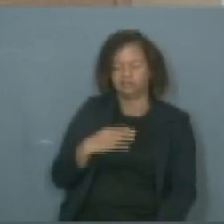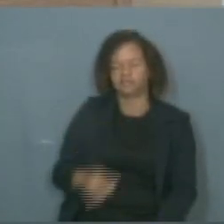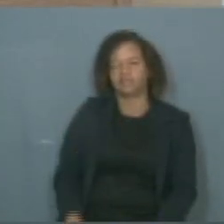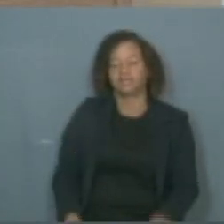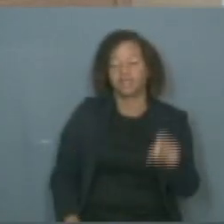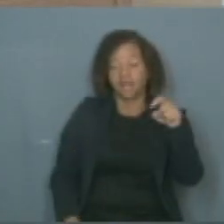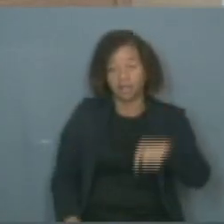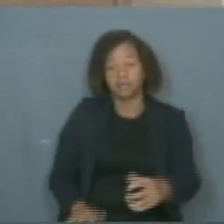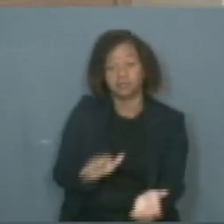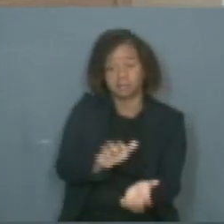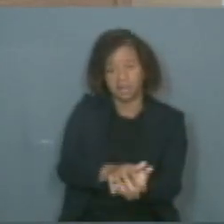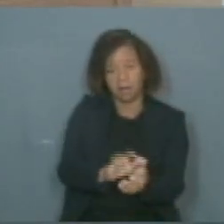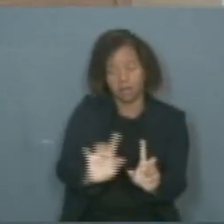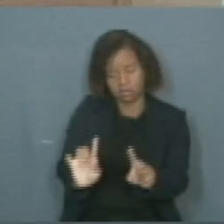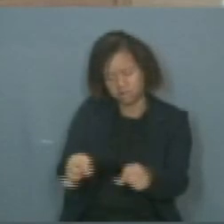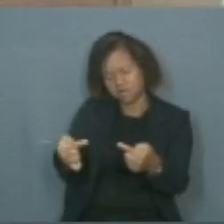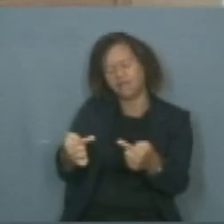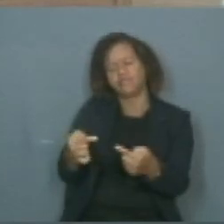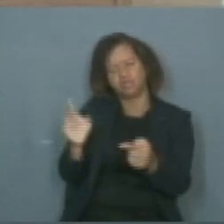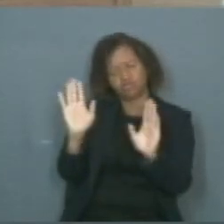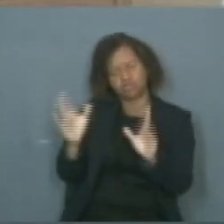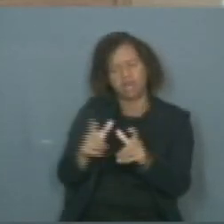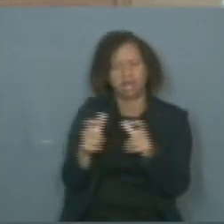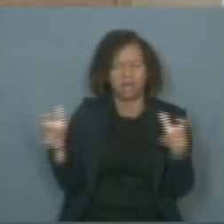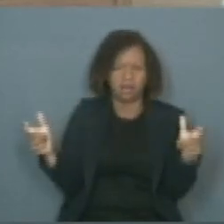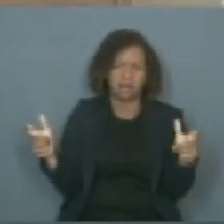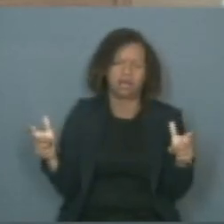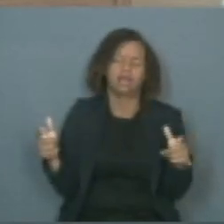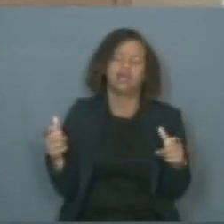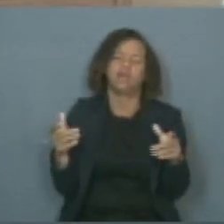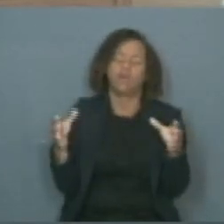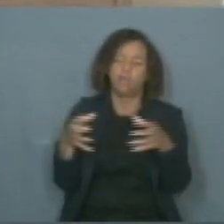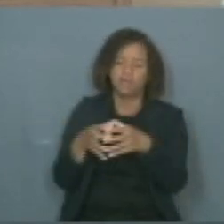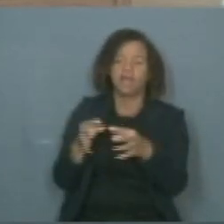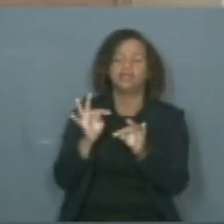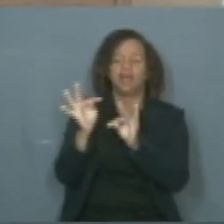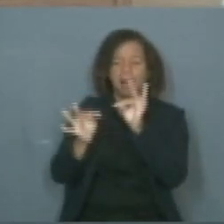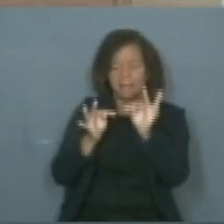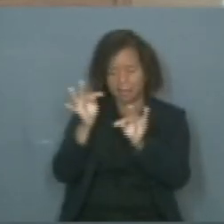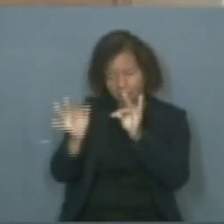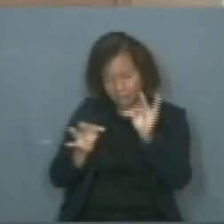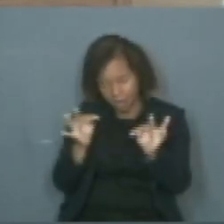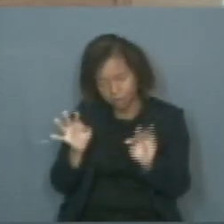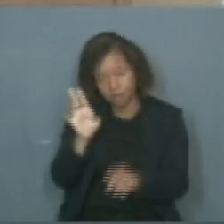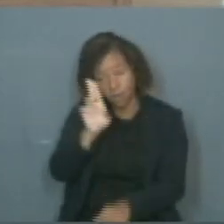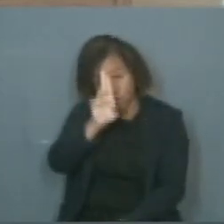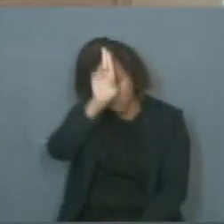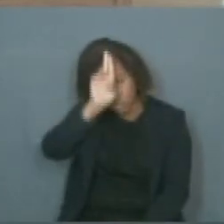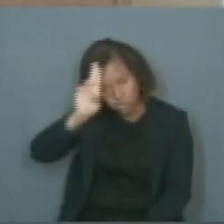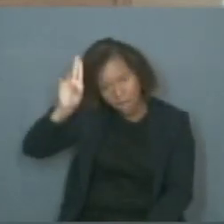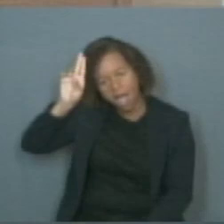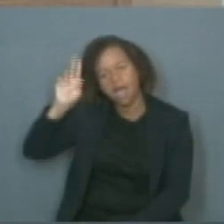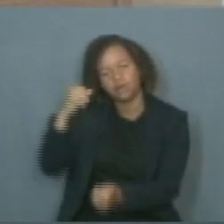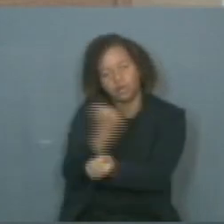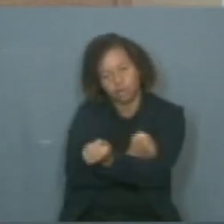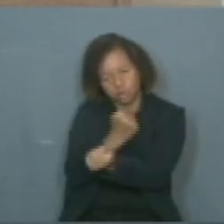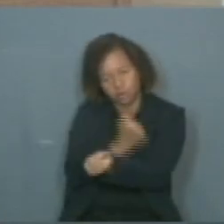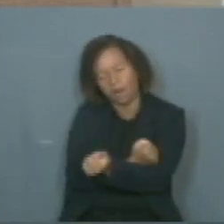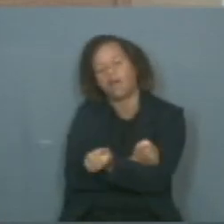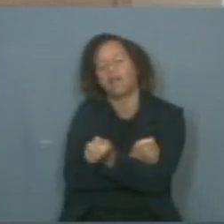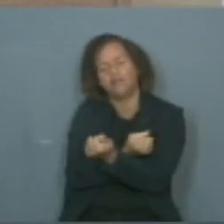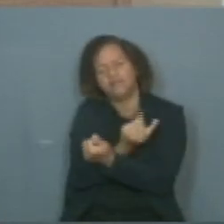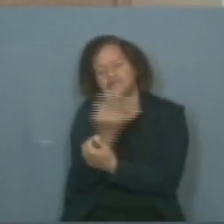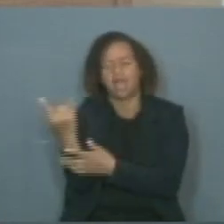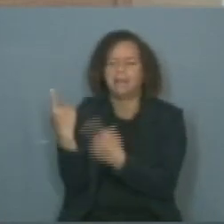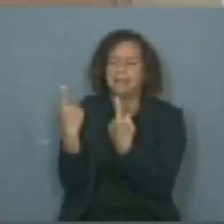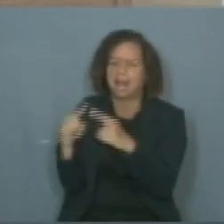aqui em Pernambuco, os desafios, a gente já tem muito desafio grande, como comunidade terapêutica, gestão de atendimento ao usuário de droga, que também tem gerado